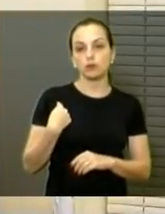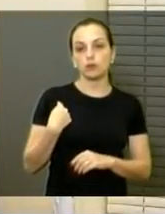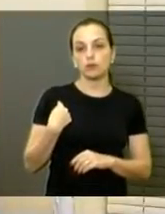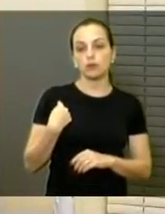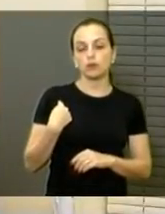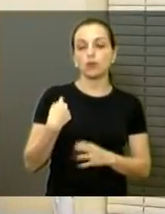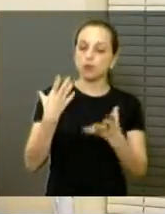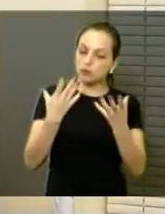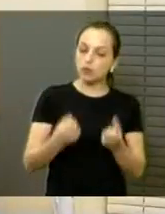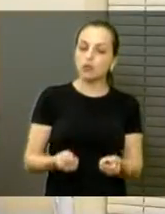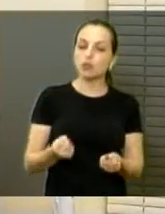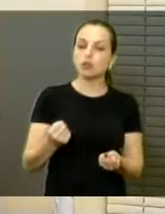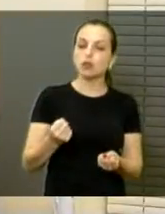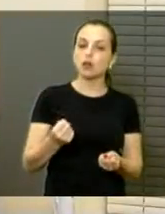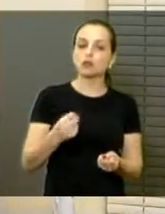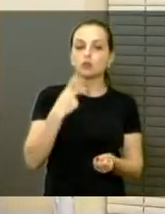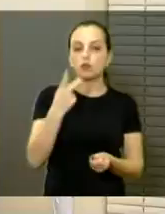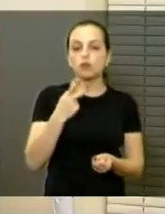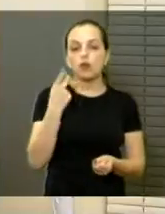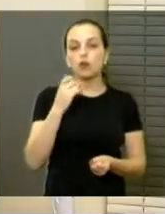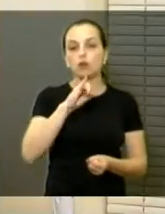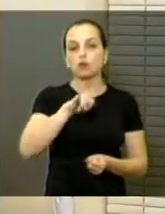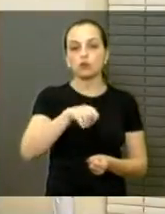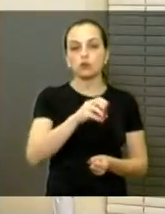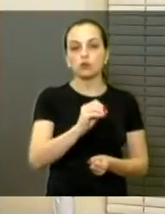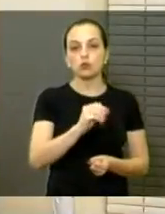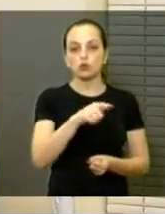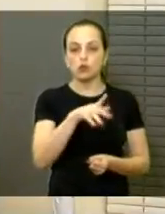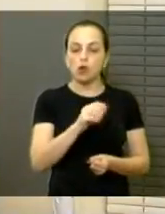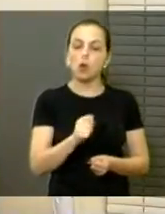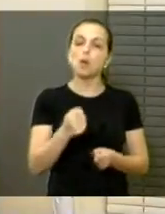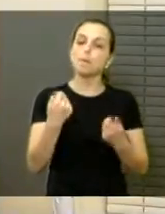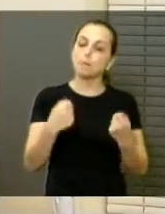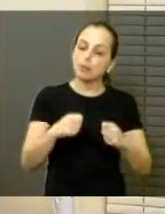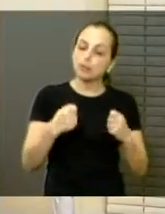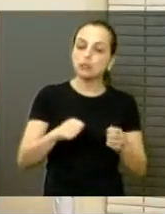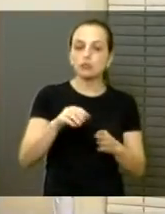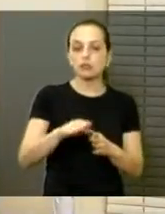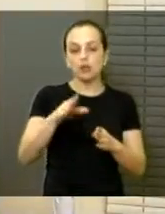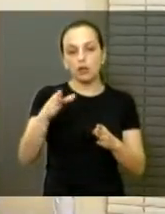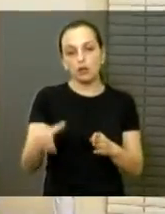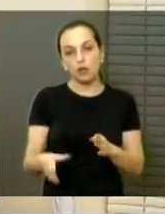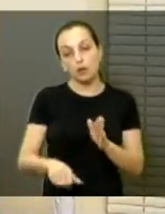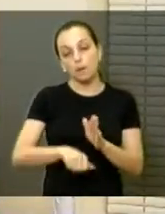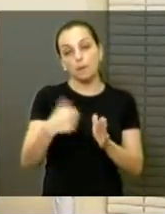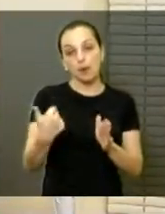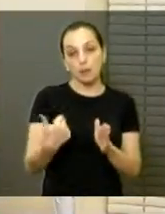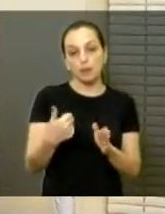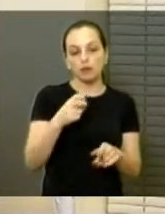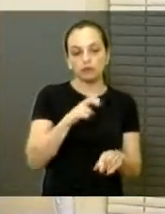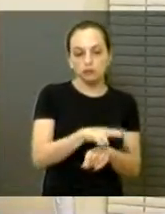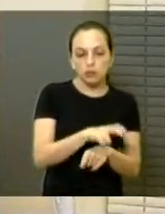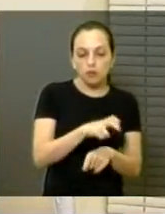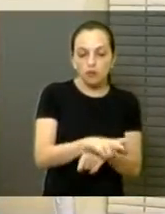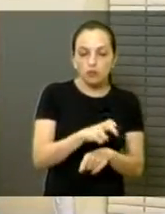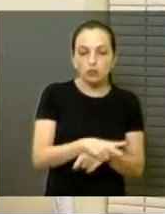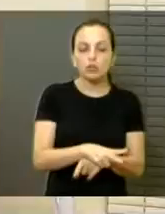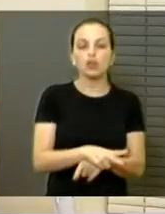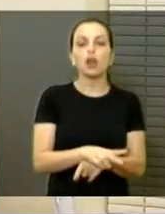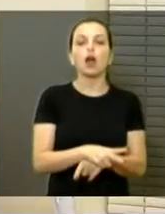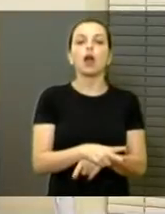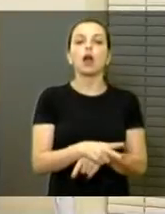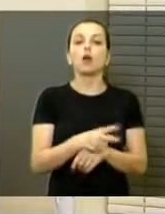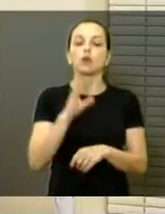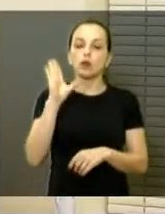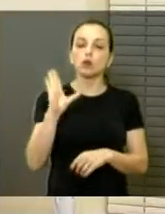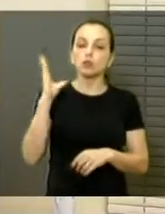Farias, que foi muito enfático aí que essa casa precisa, primeiramente, averiguar o ocorrido